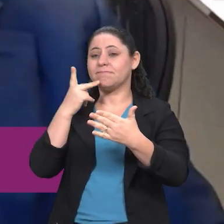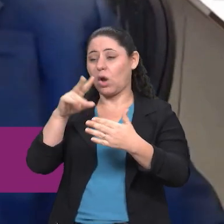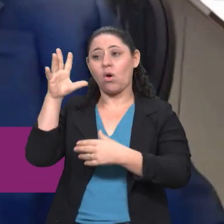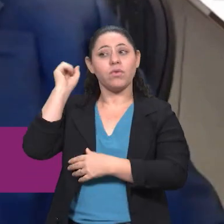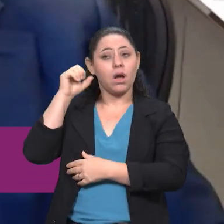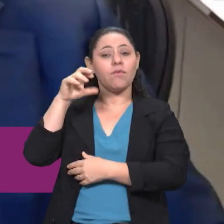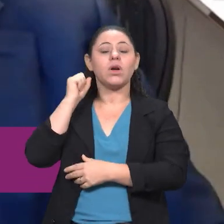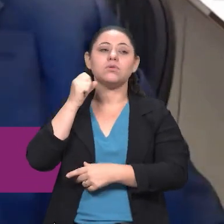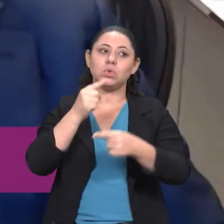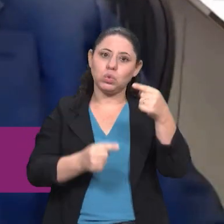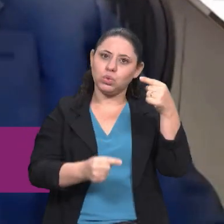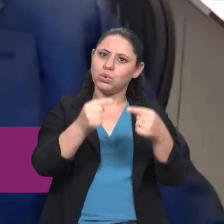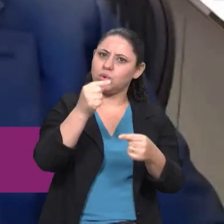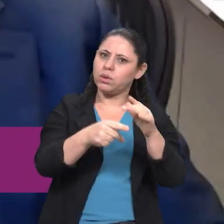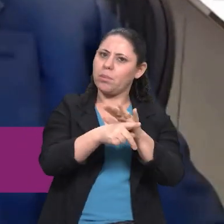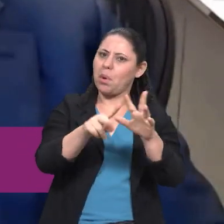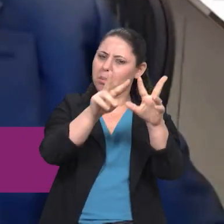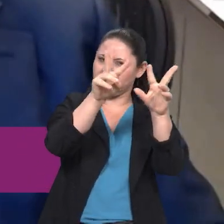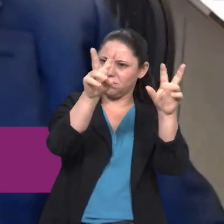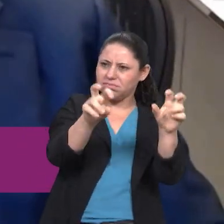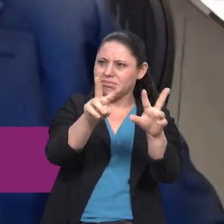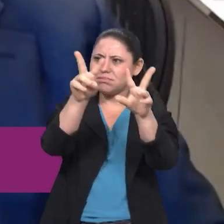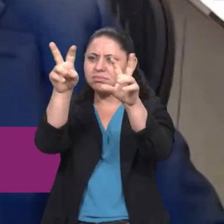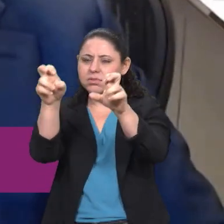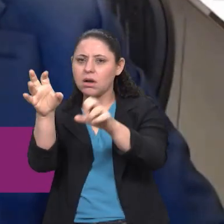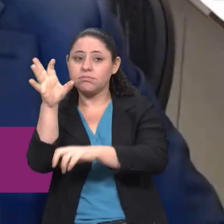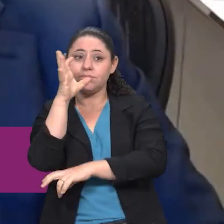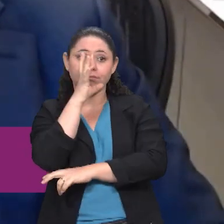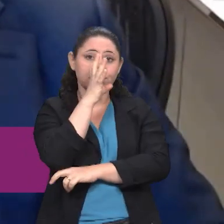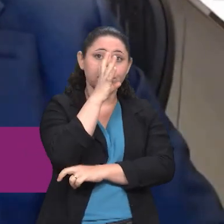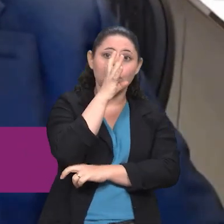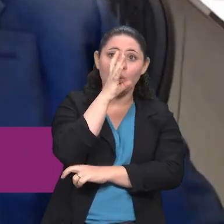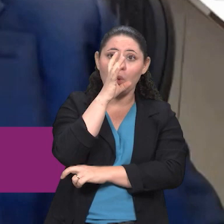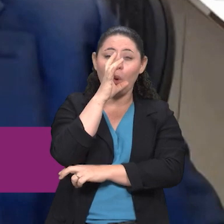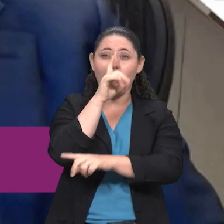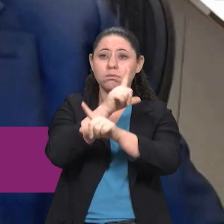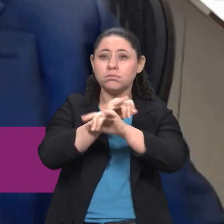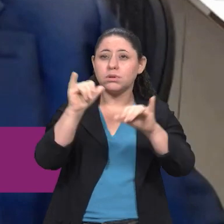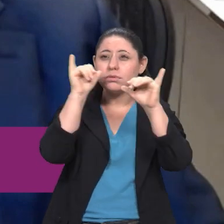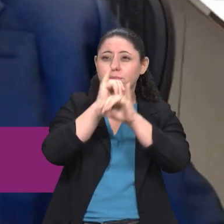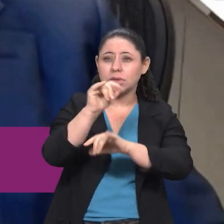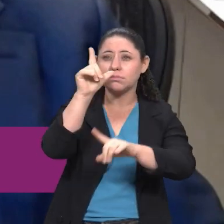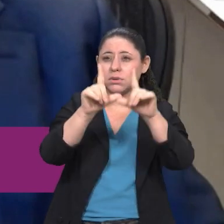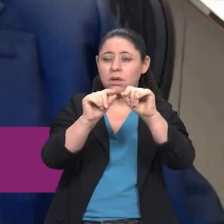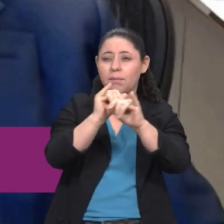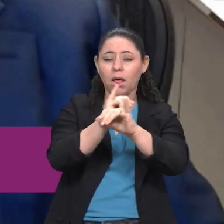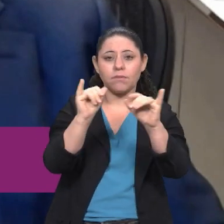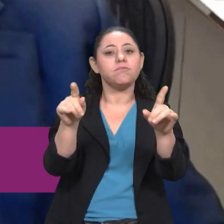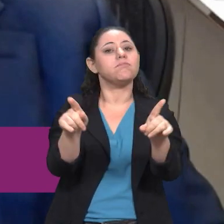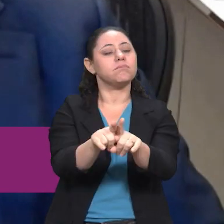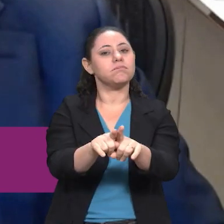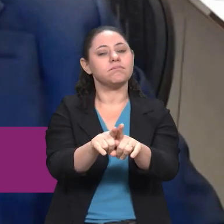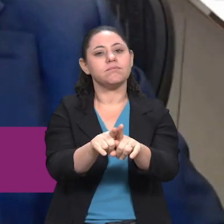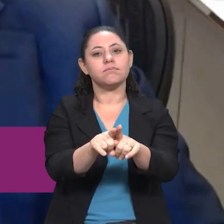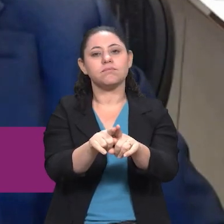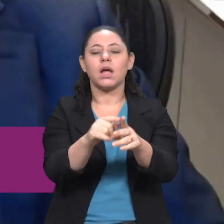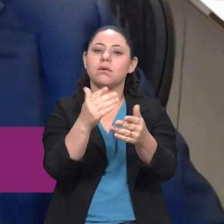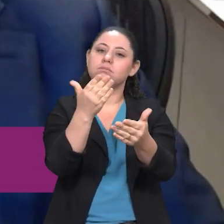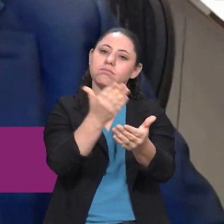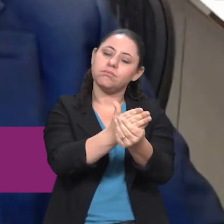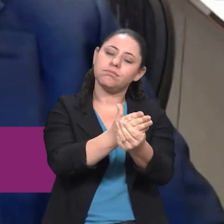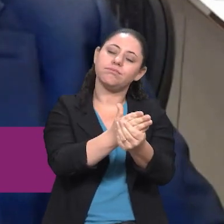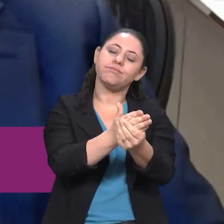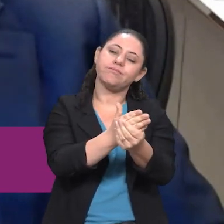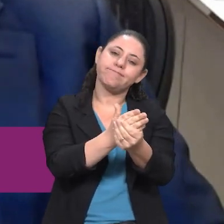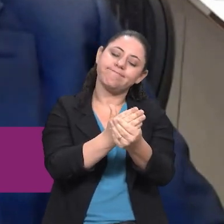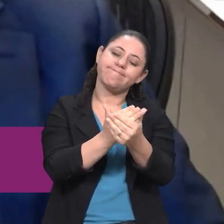assim rotineiramente discussões a respeito desse tema e também acompanhando os noticiários nacionais de que o processo